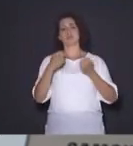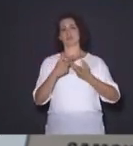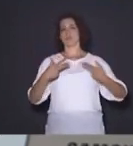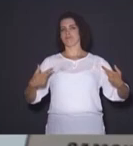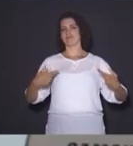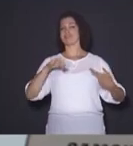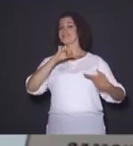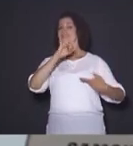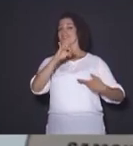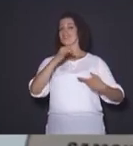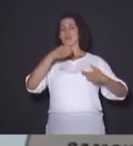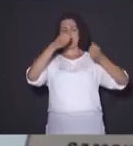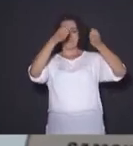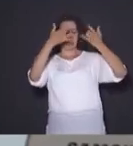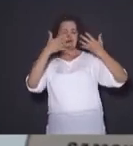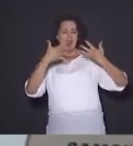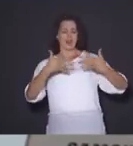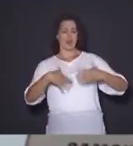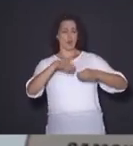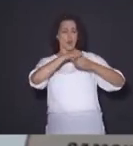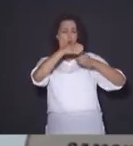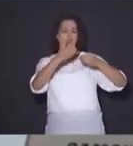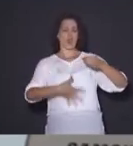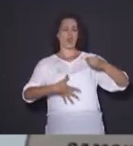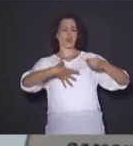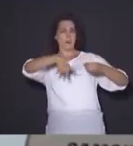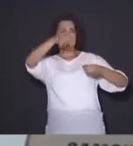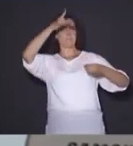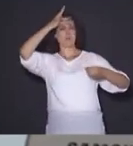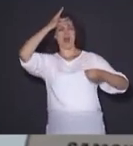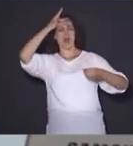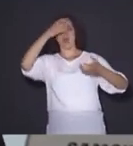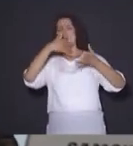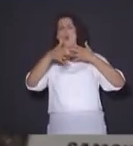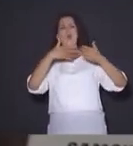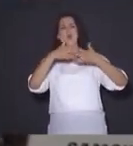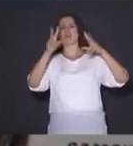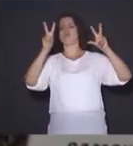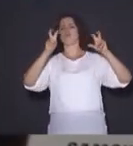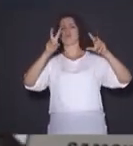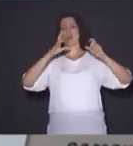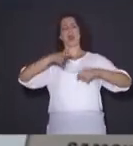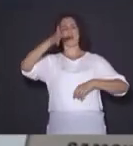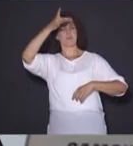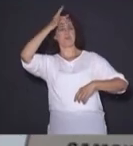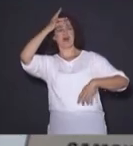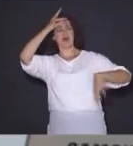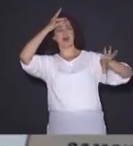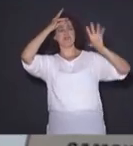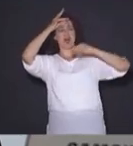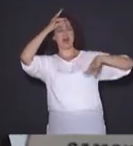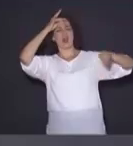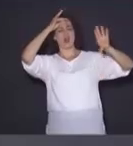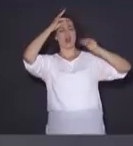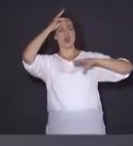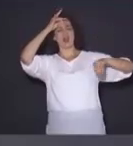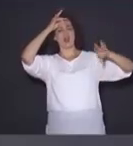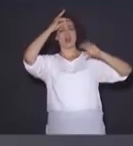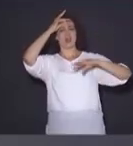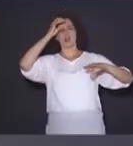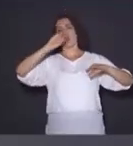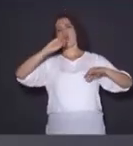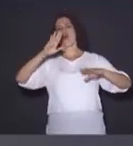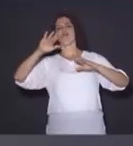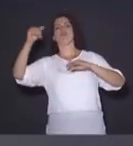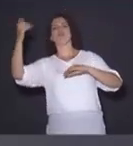absolutamente o conteúdo decorado de qualquer questão é que qualquer questão que vai ser ensinado em sala de aula ou fora da sala